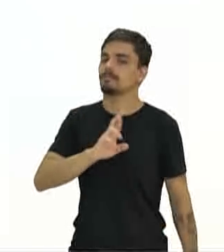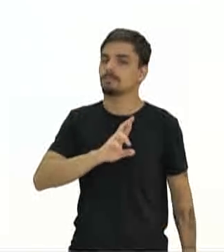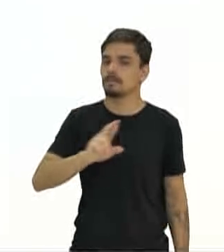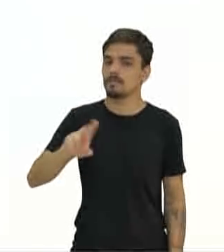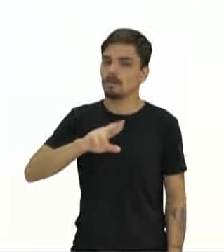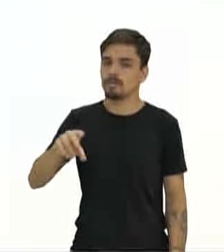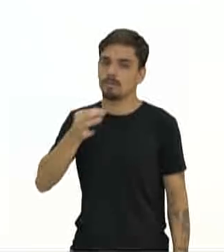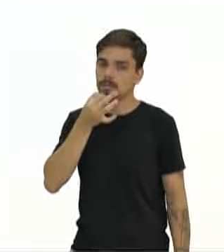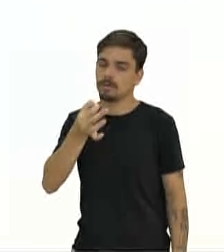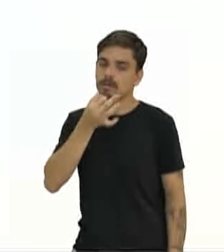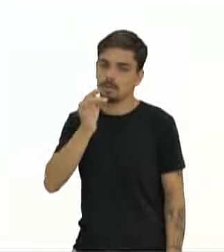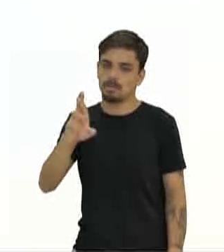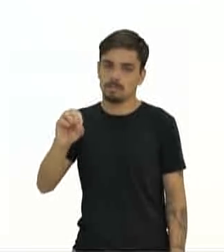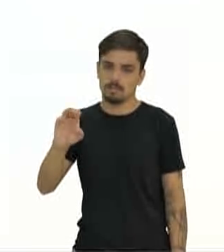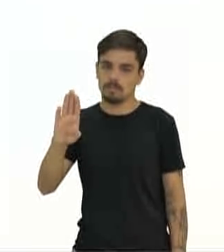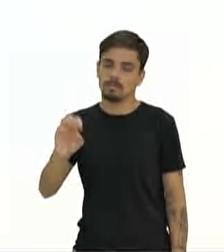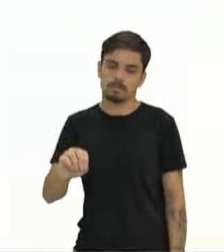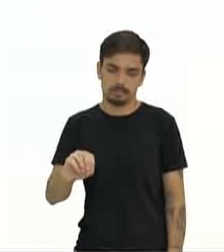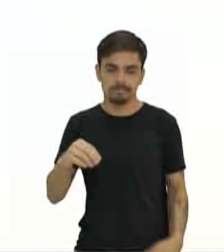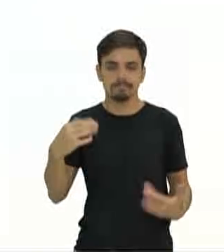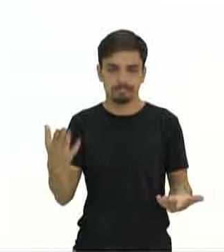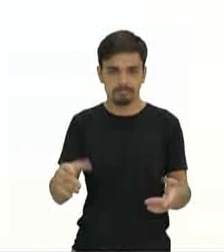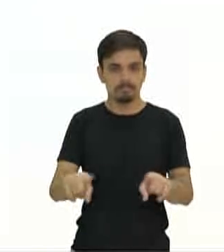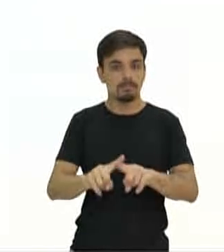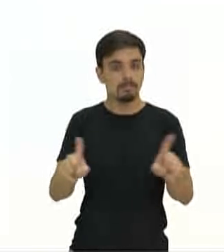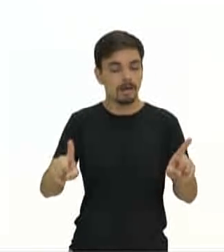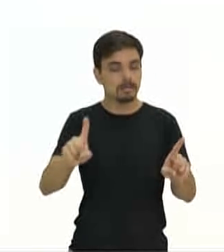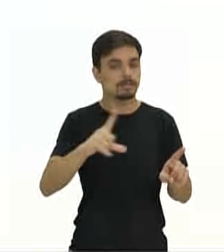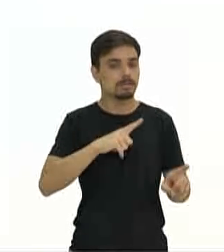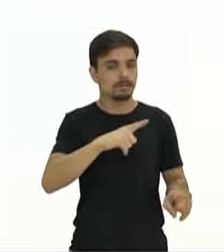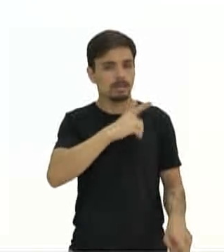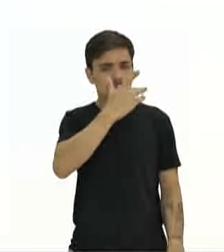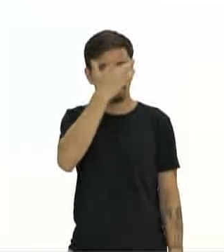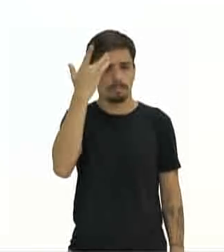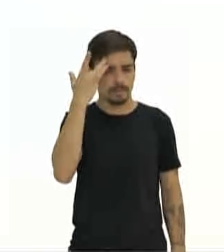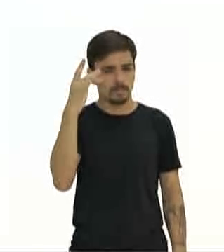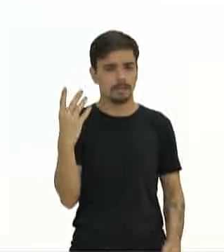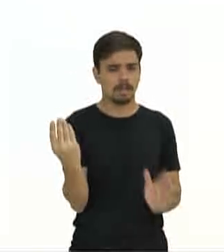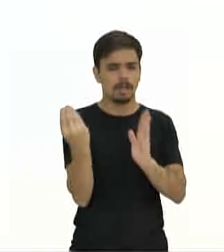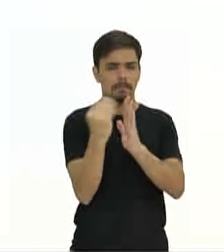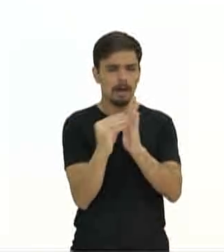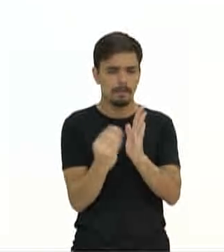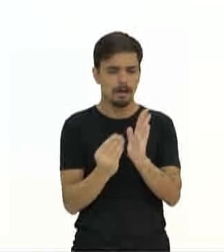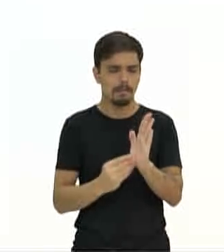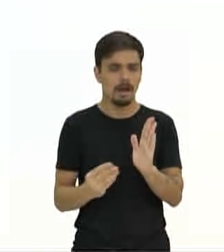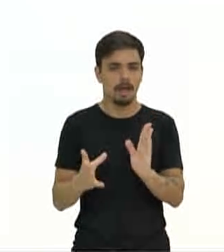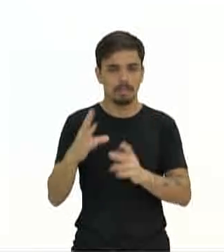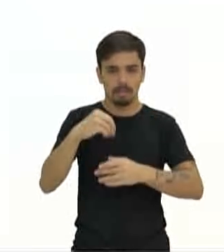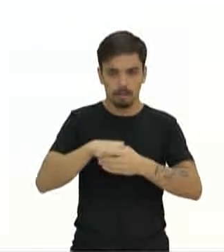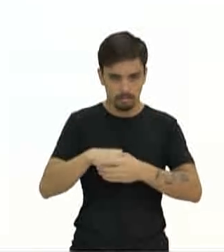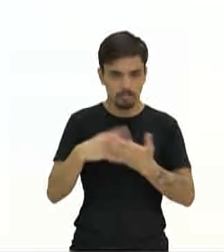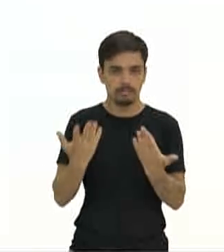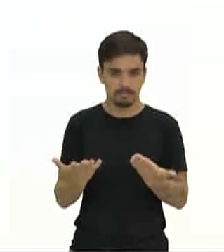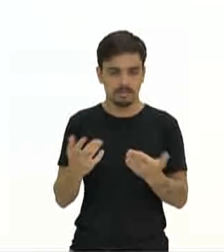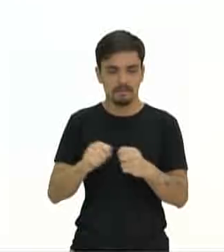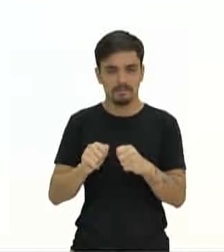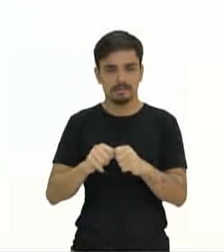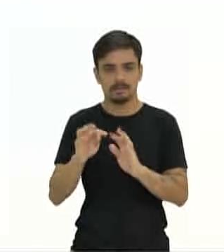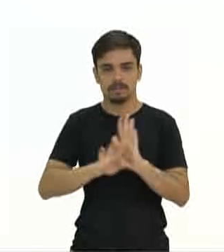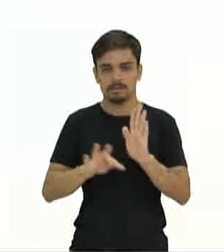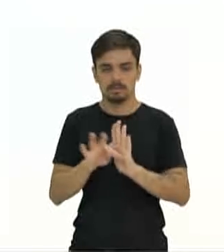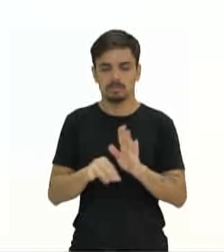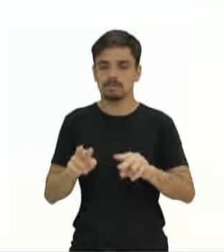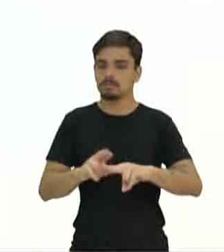a opinião do robô essa parte, certo? Mas de quem o alimentou para fazer o texto. Então, esse